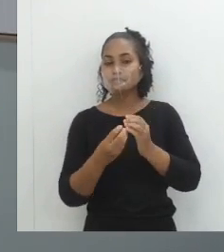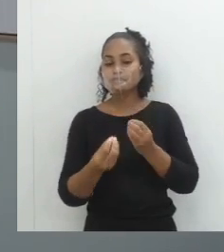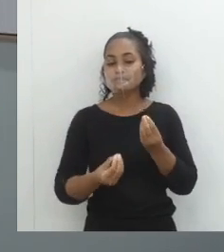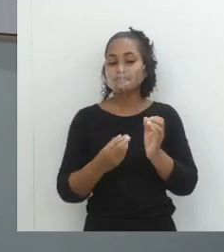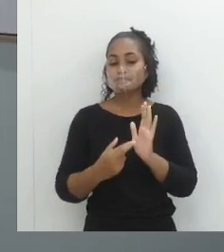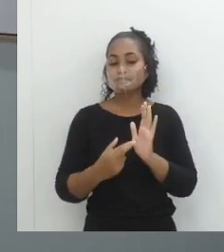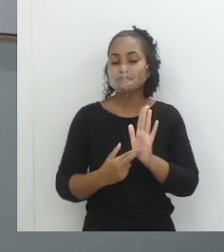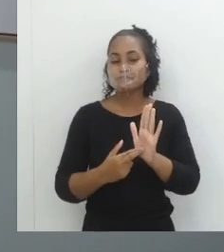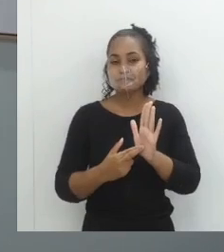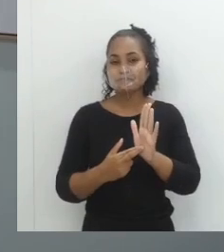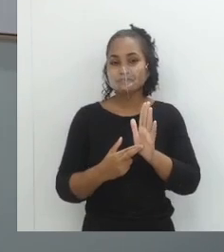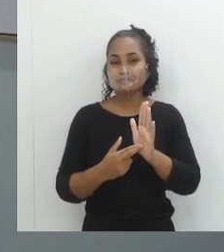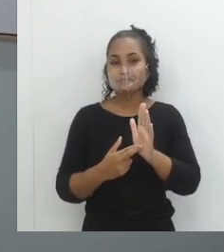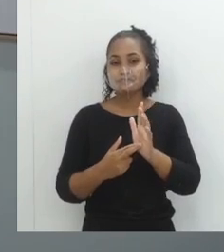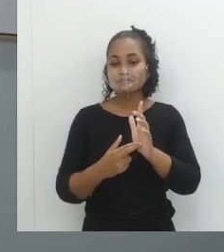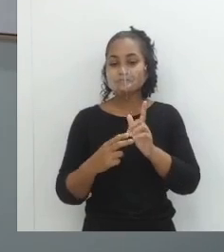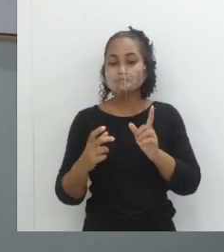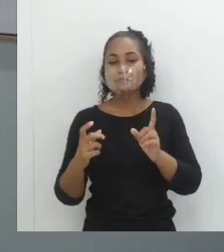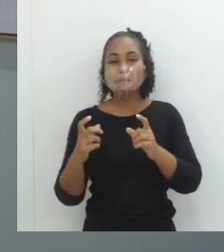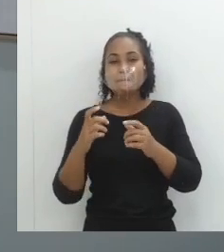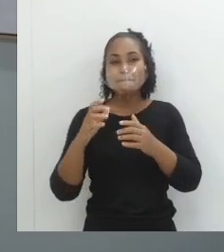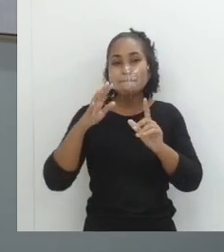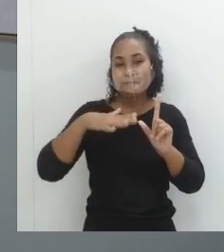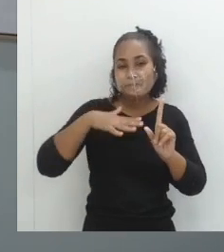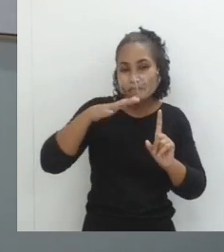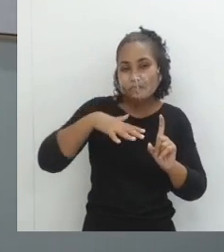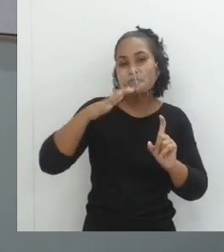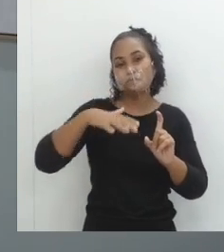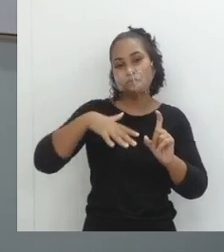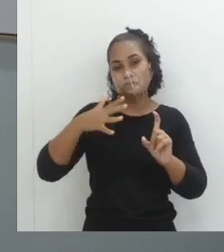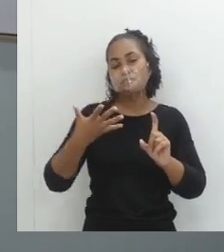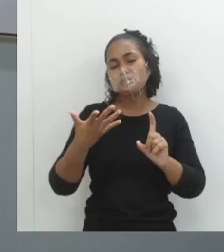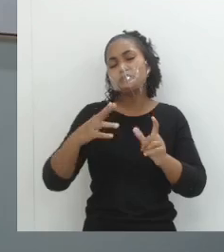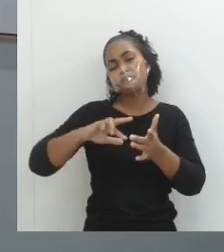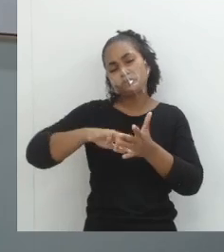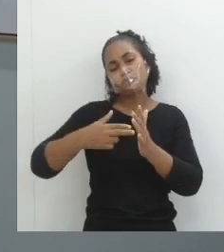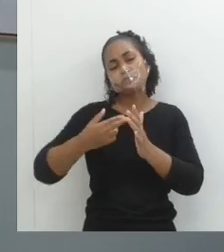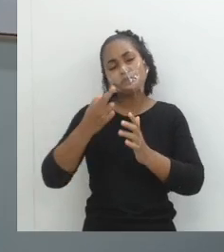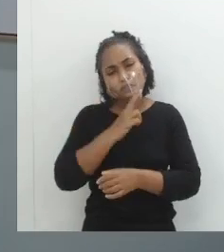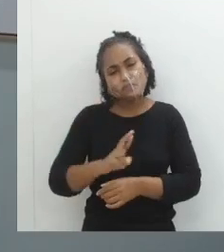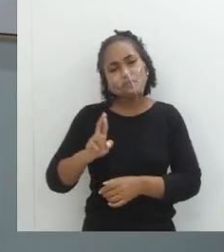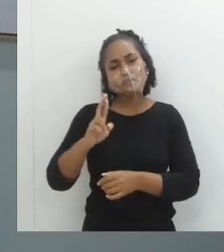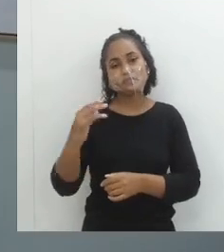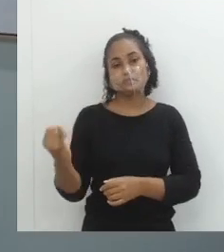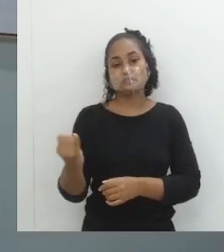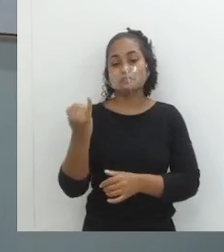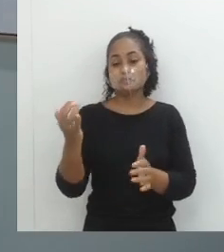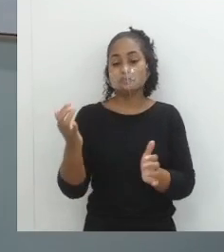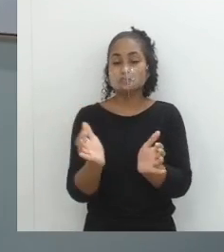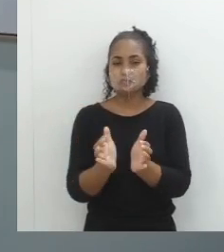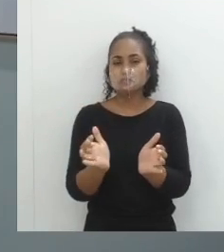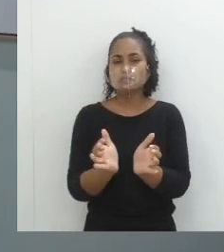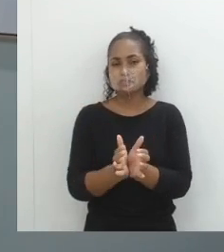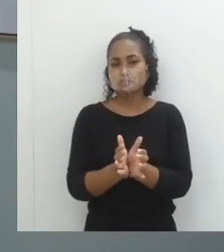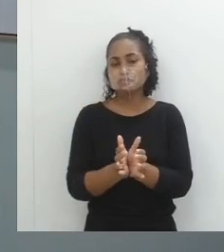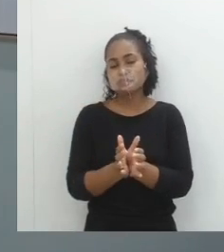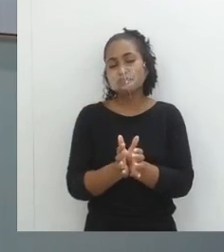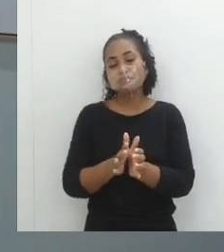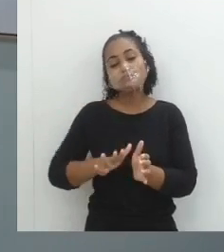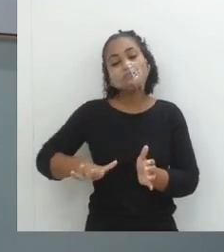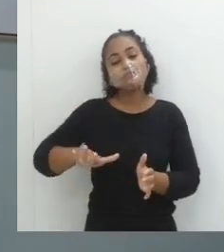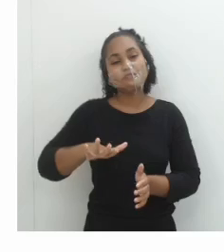uma mitologia. Ele tem algum significado religioso e de importância para um determinado grupo ou para um determinado